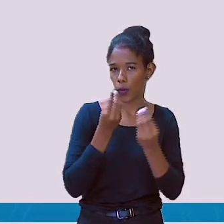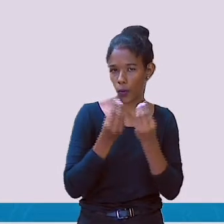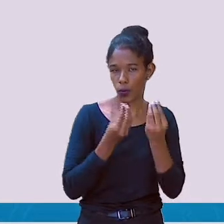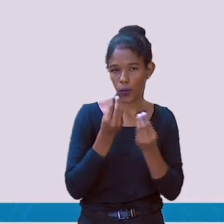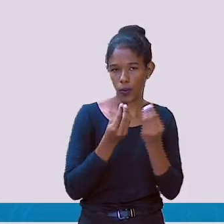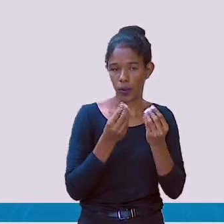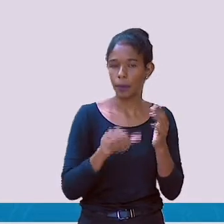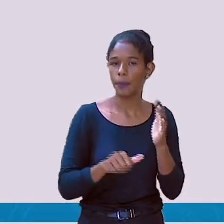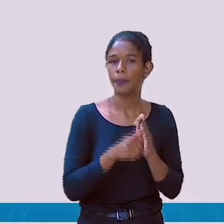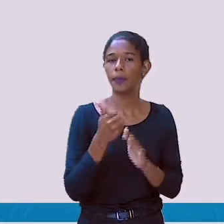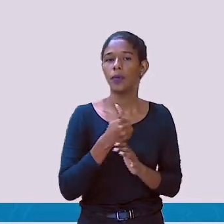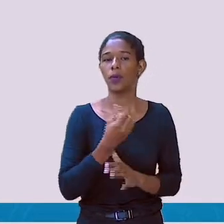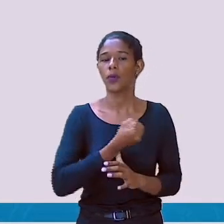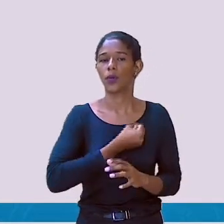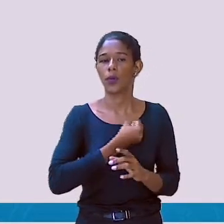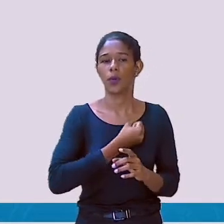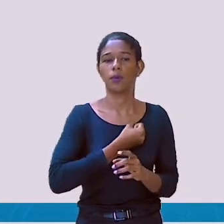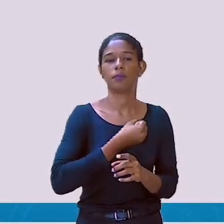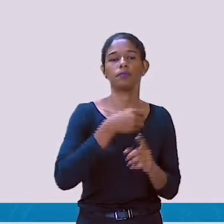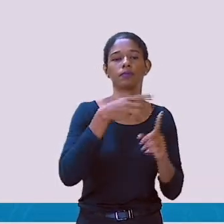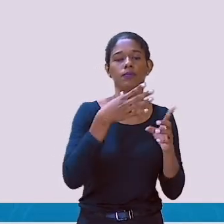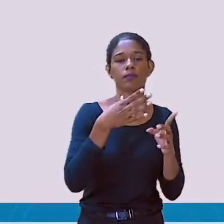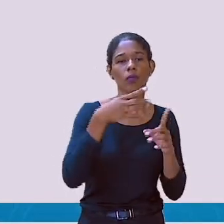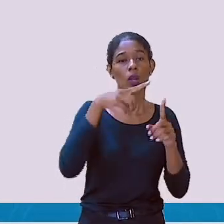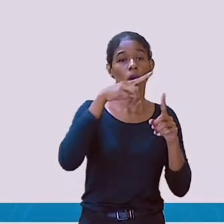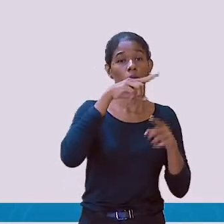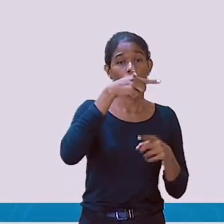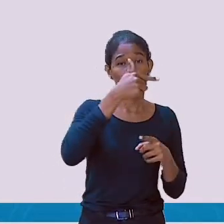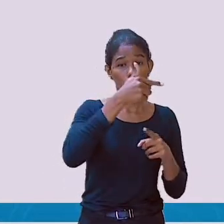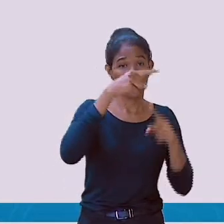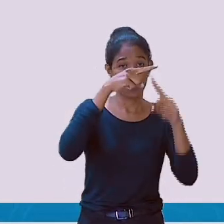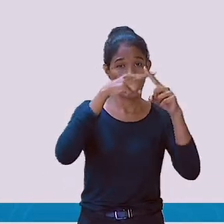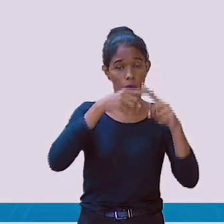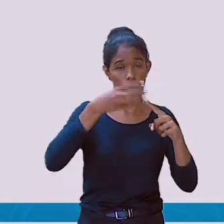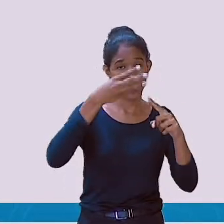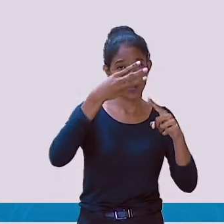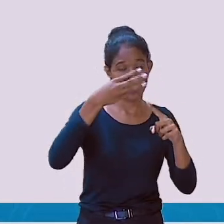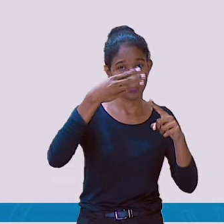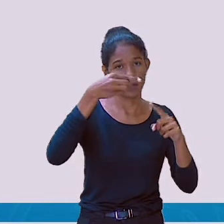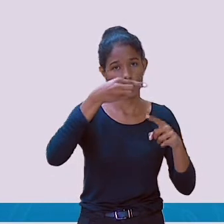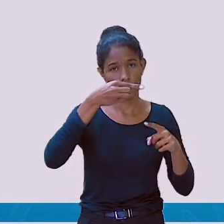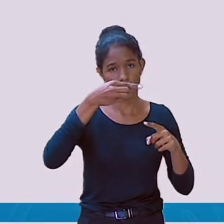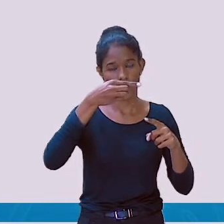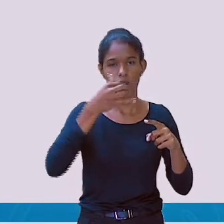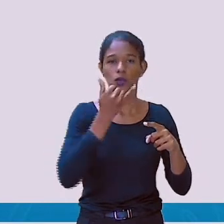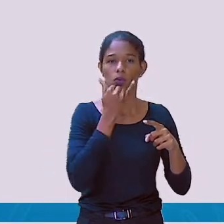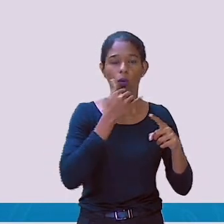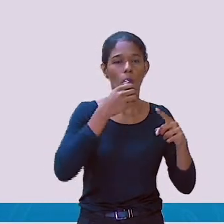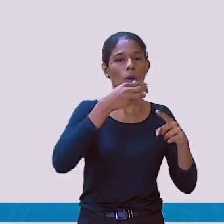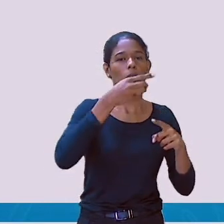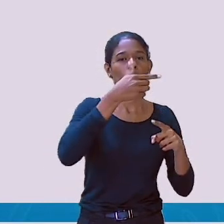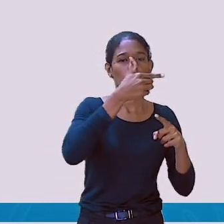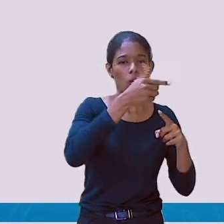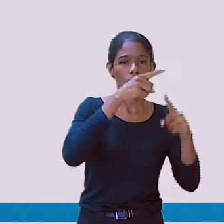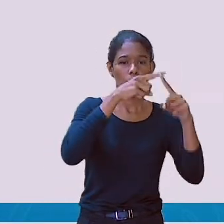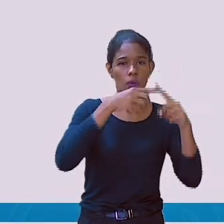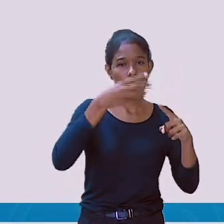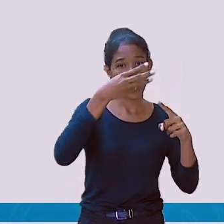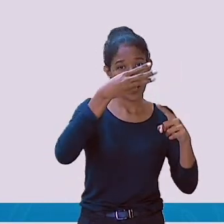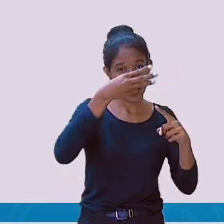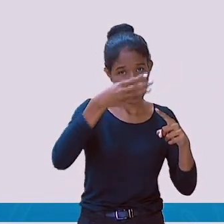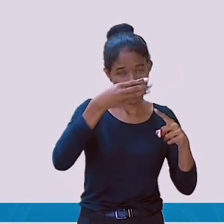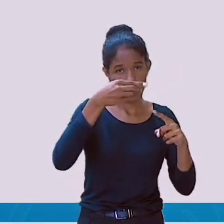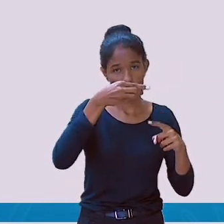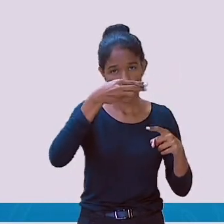parte numérica. 2 vezes 3, 6, sinais diferentes, negativo. Aí agora aqui eu